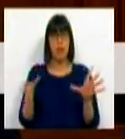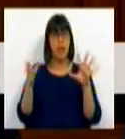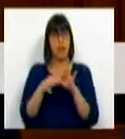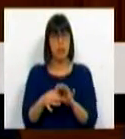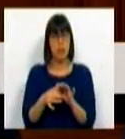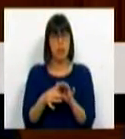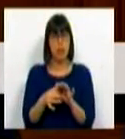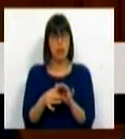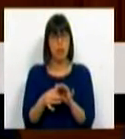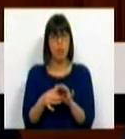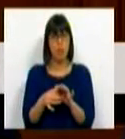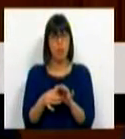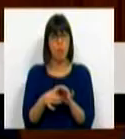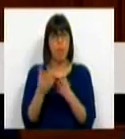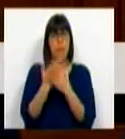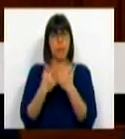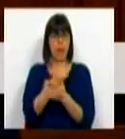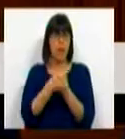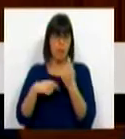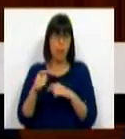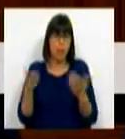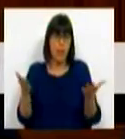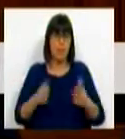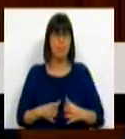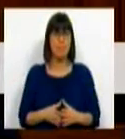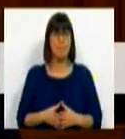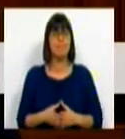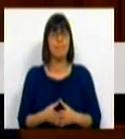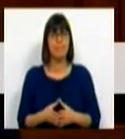ligação ao mercado imobiliário.